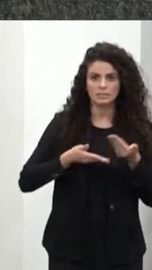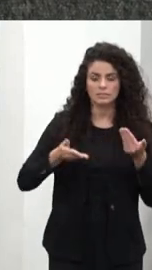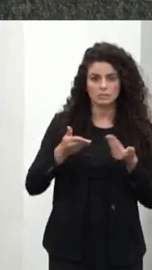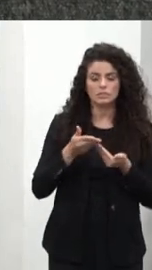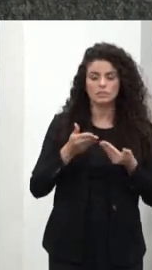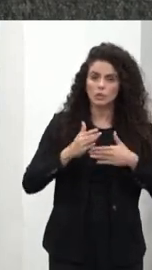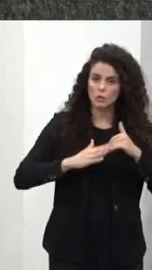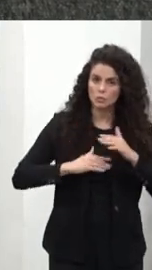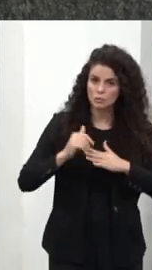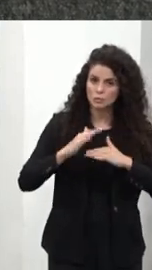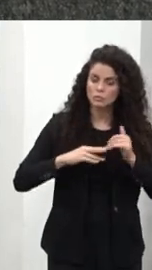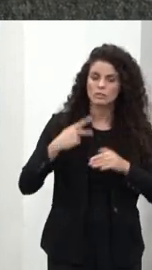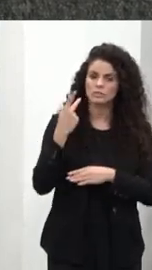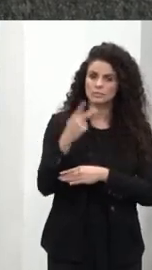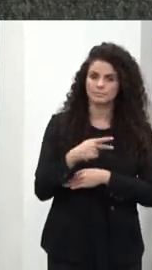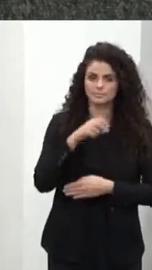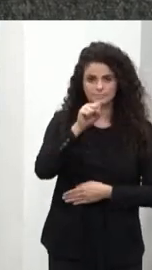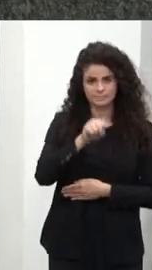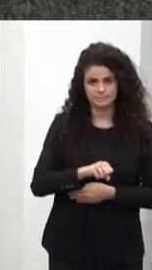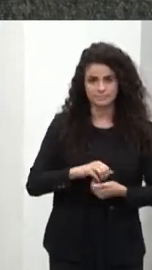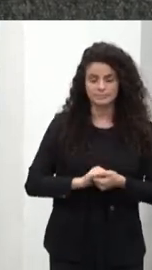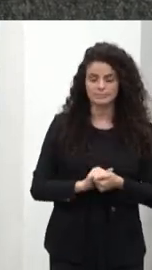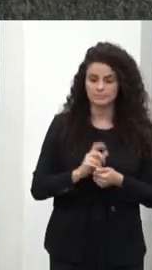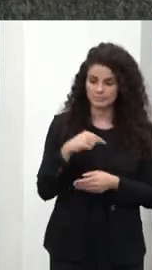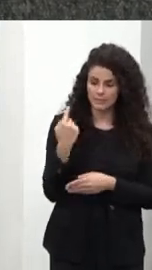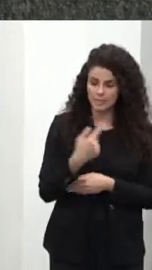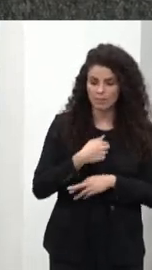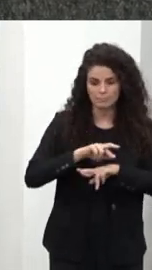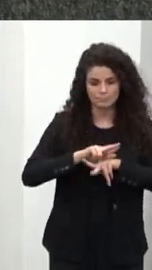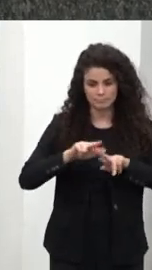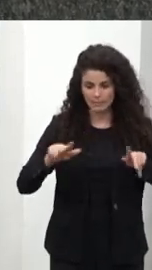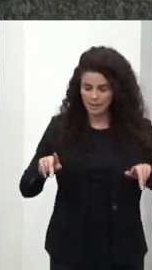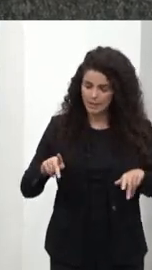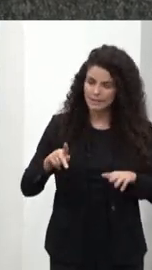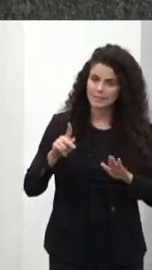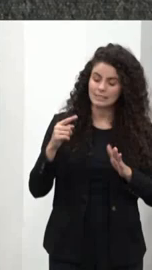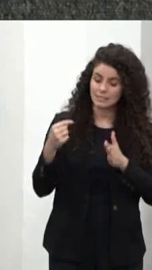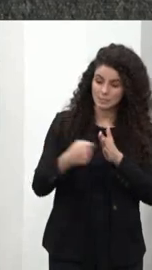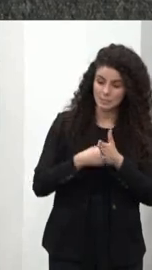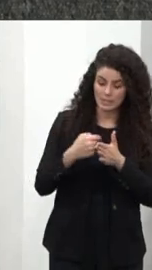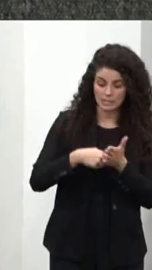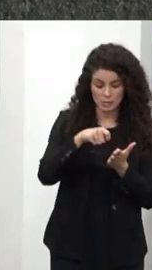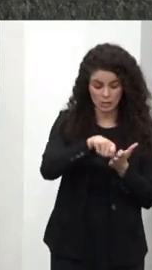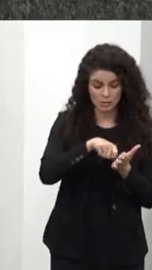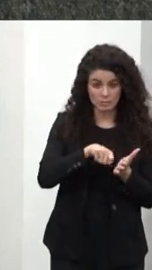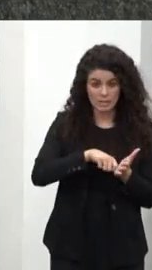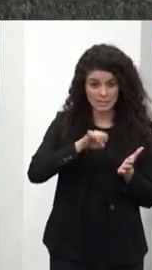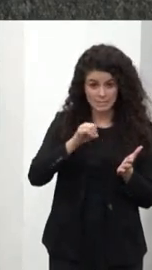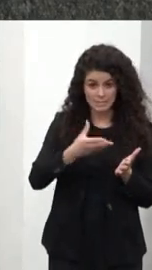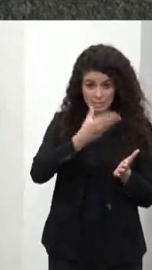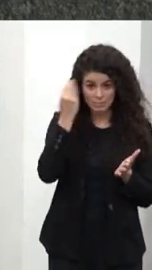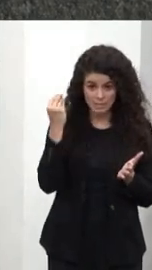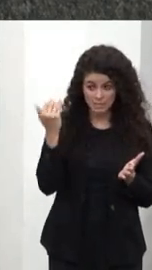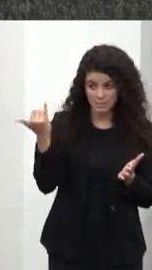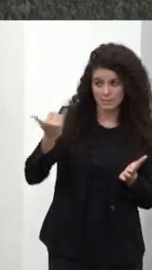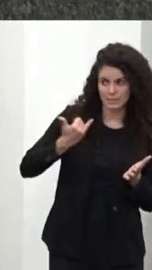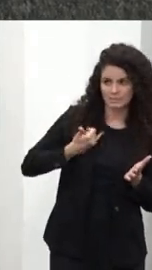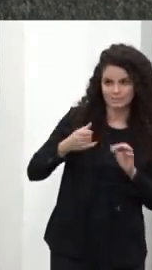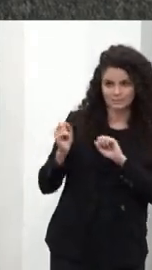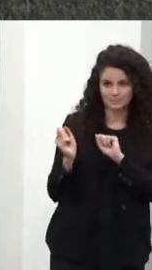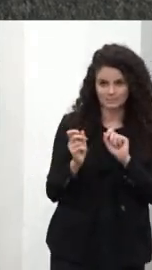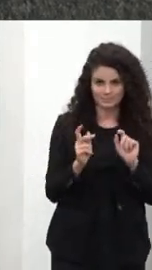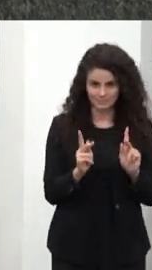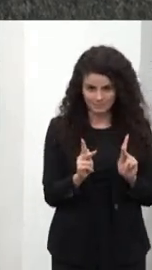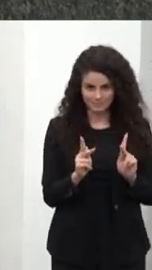e construção de política foram muitas perguntas tá eu anotei aqui então se eu esqueci as pessoas estão por aqui dá um grito aí